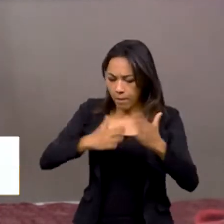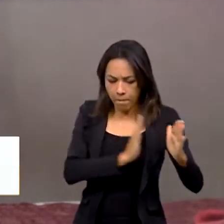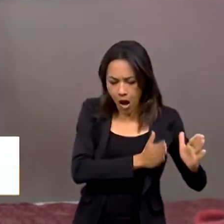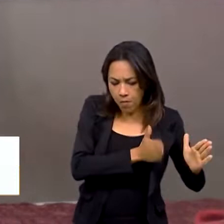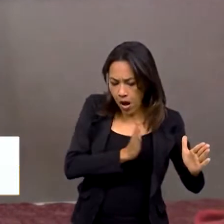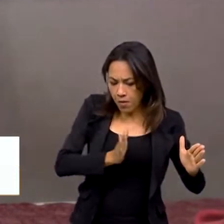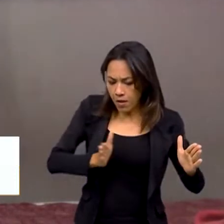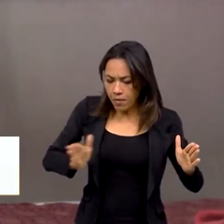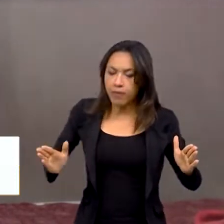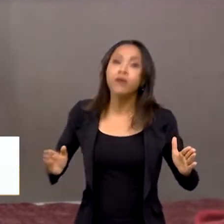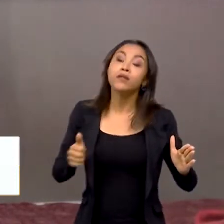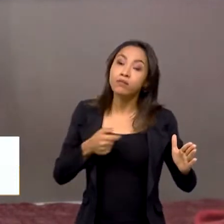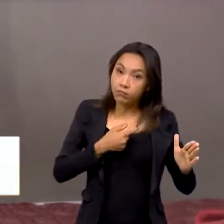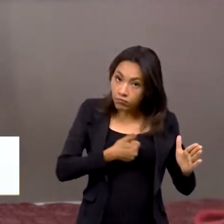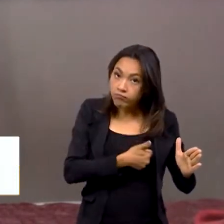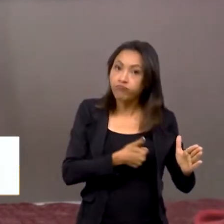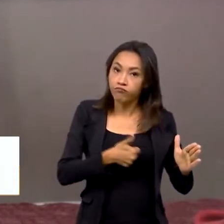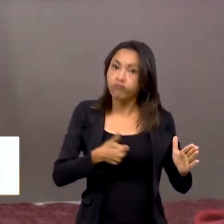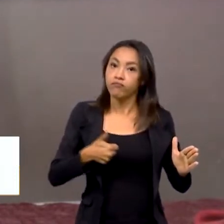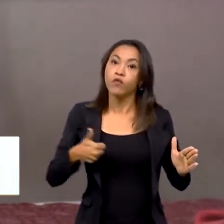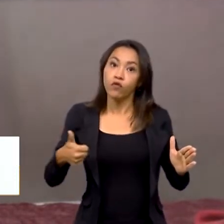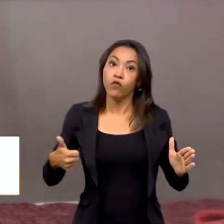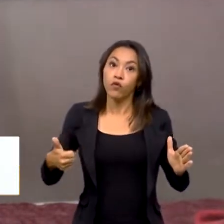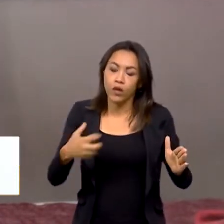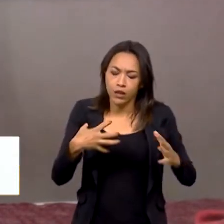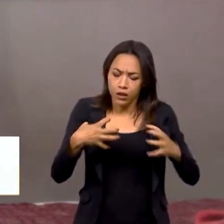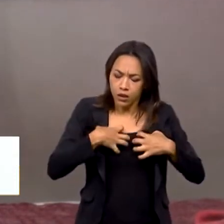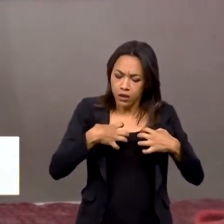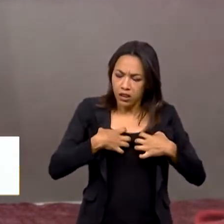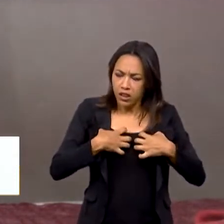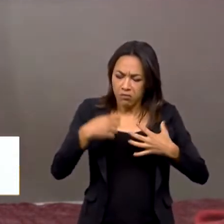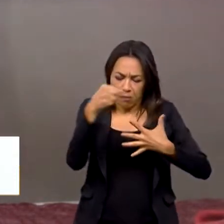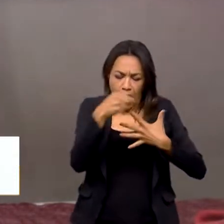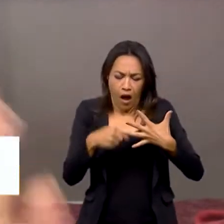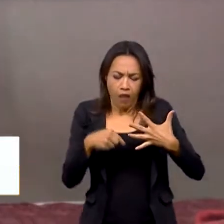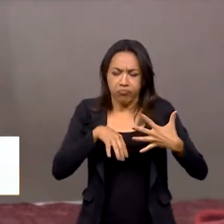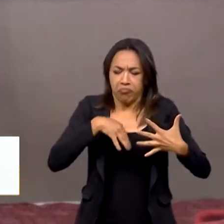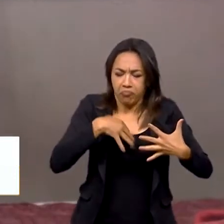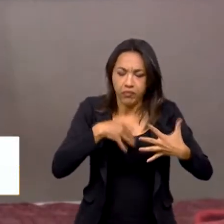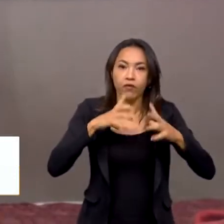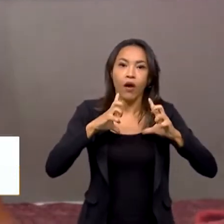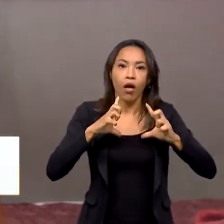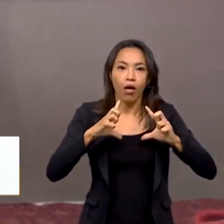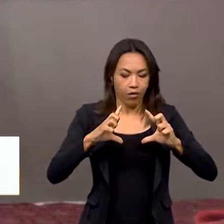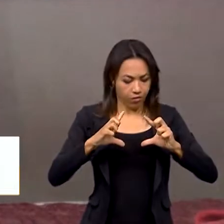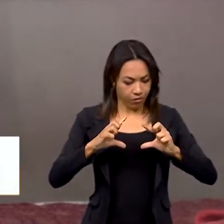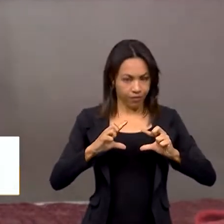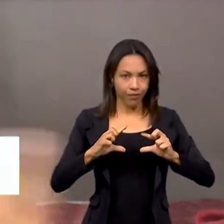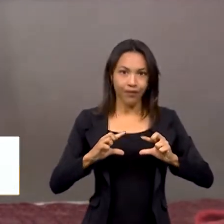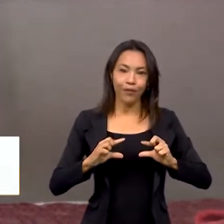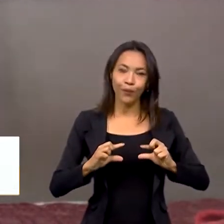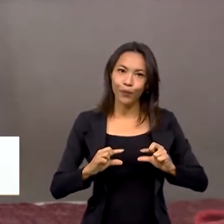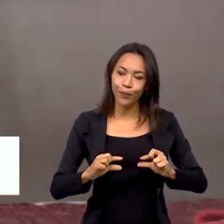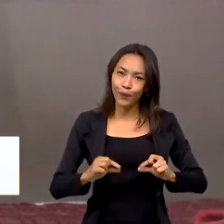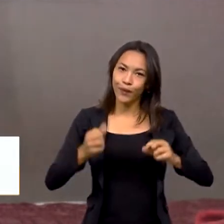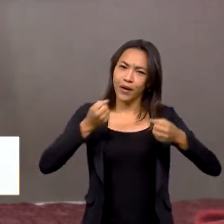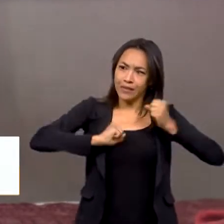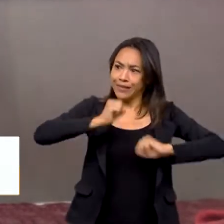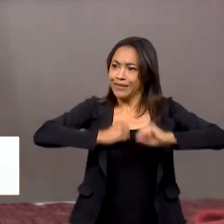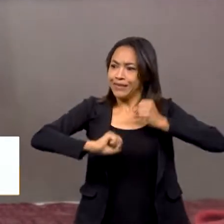foi muito rico, assim, as questões dos sintomas foram amenizadas, né? A gente conseguiu baixar a ansiedade, a gente conseguiu